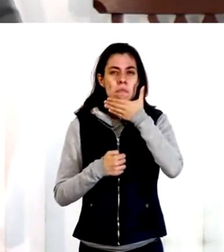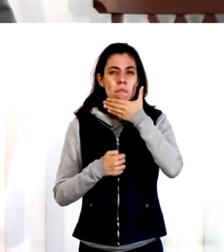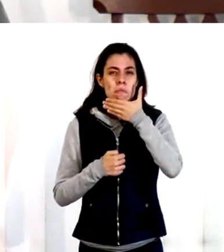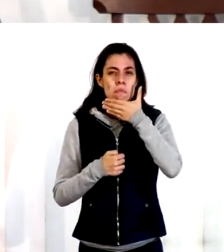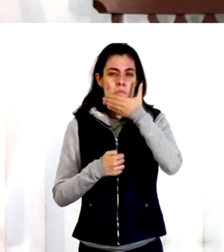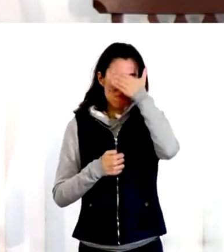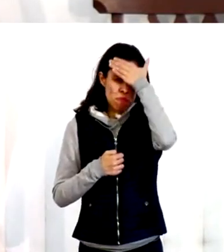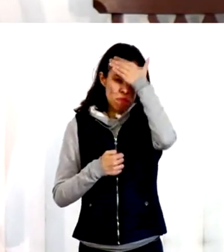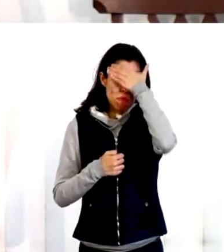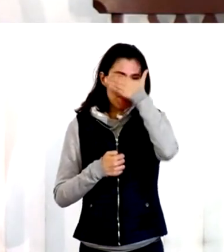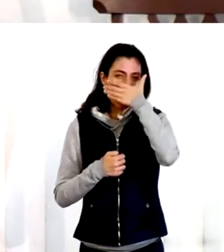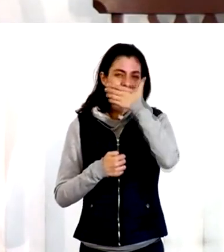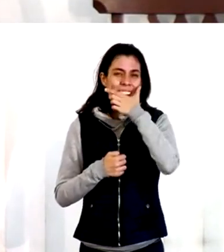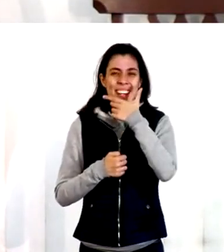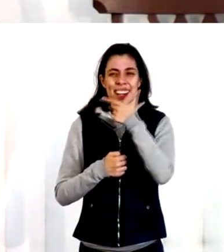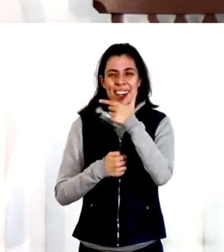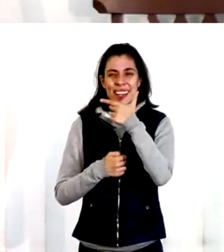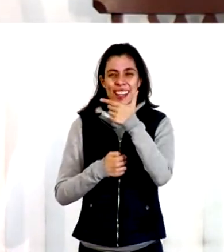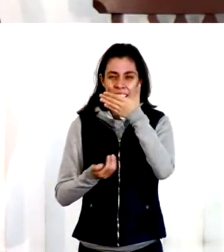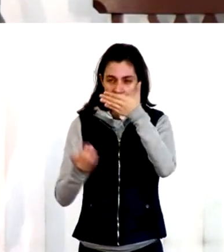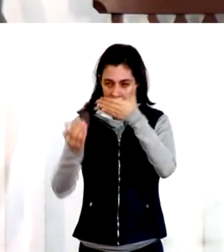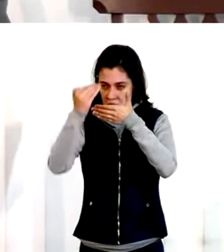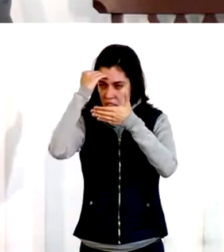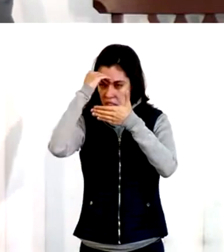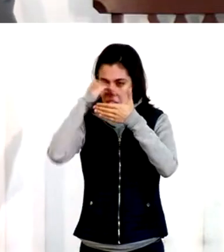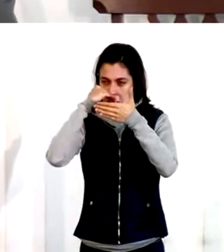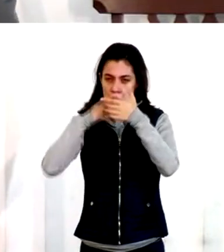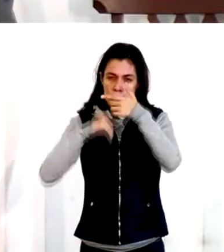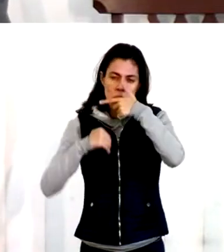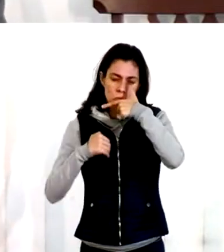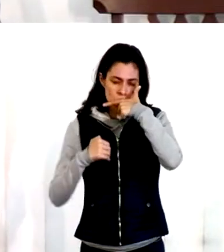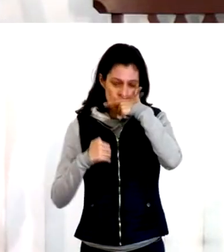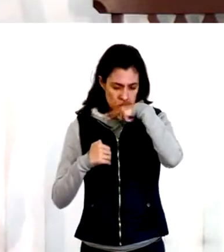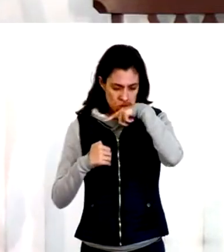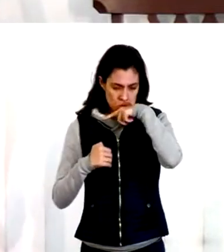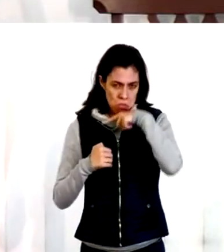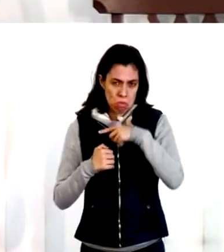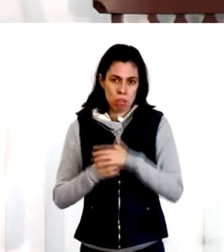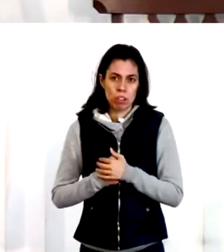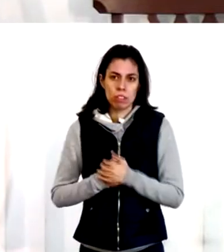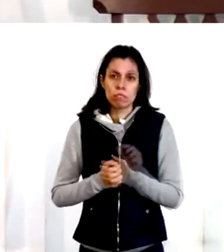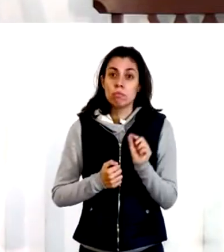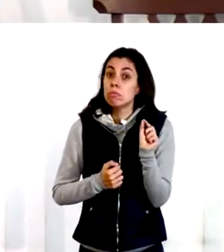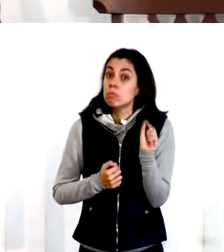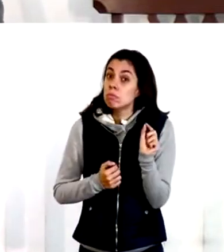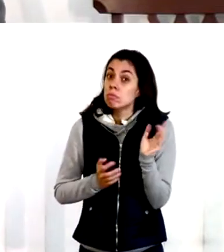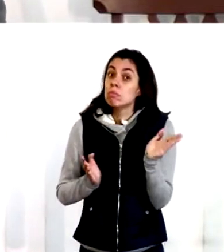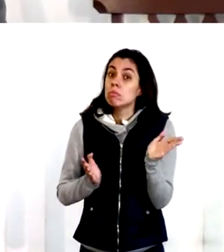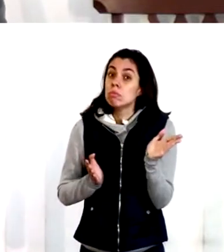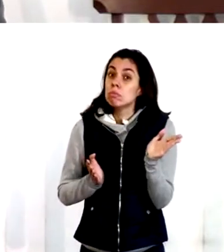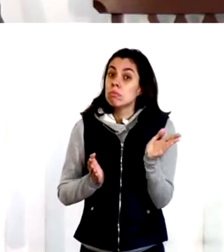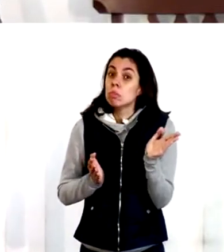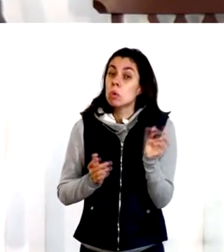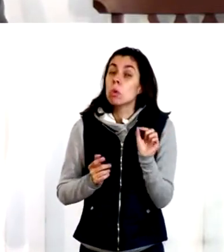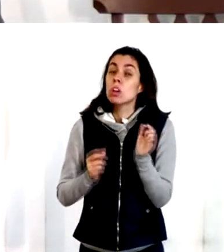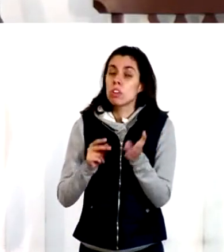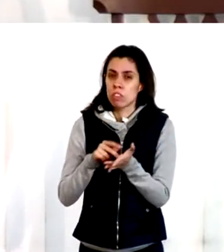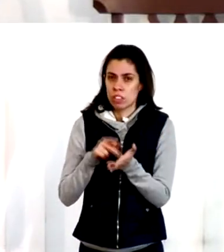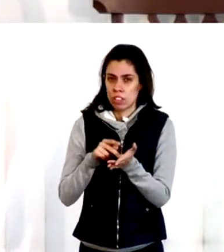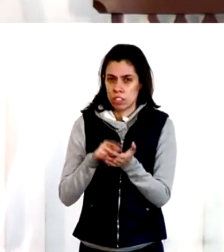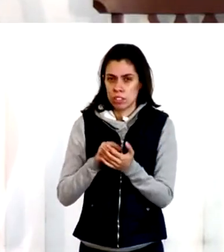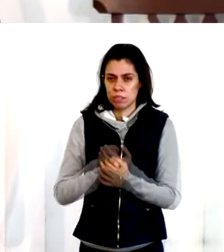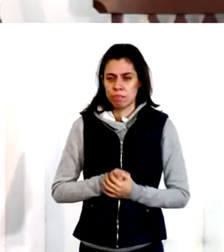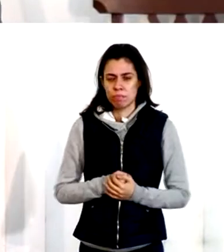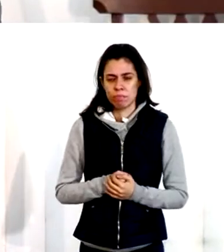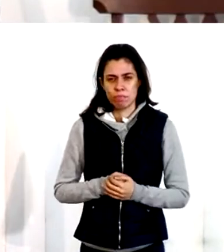relação a buscar, como é que as pessoas nos veem nas horas mais difíceis da nossa vida? Quando nós não temos uma decisão, quando nós não temos